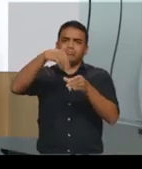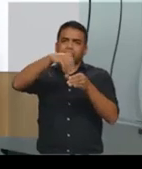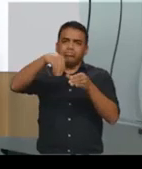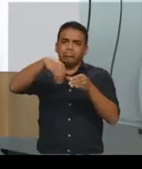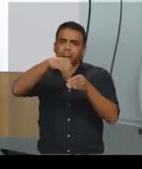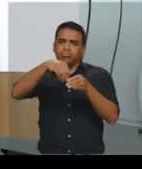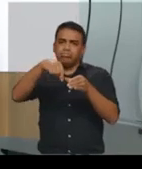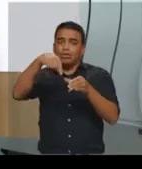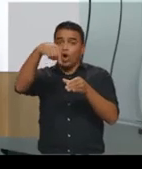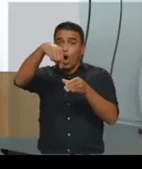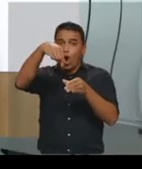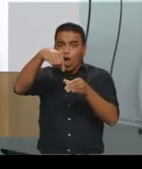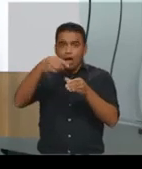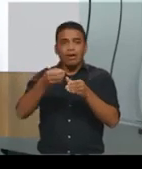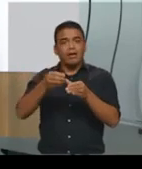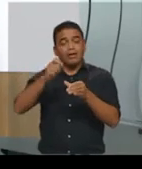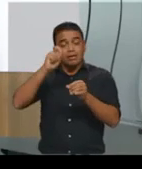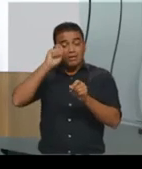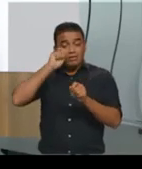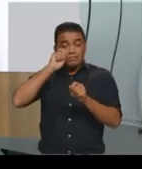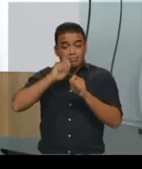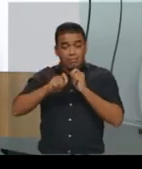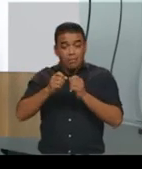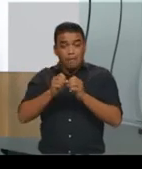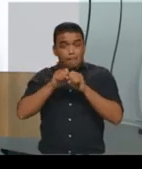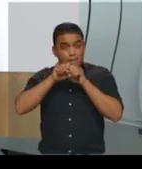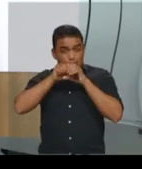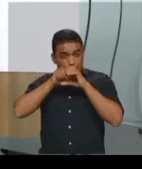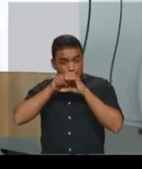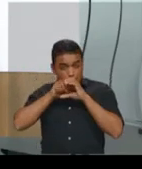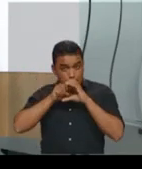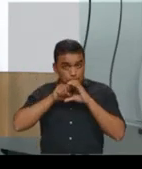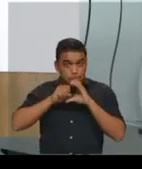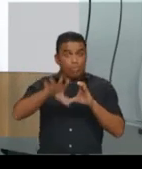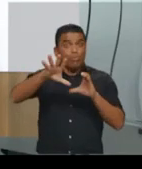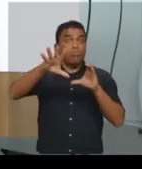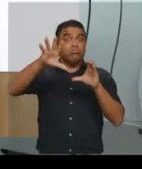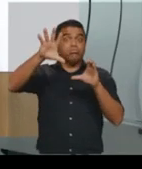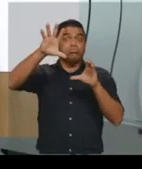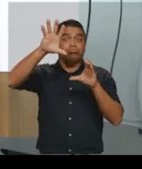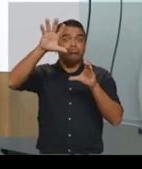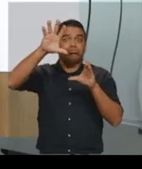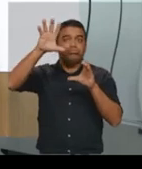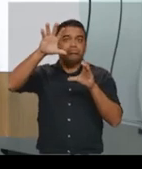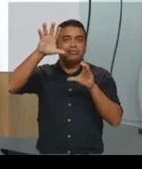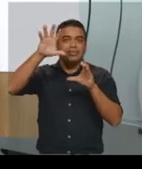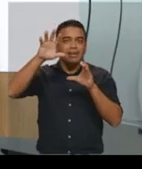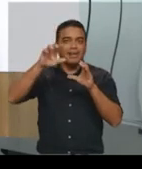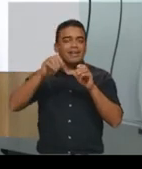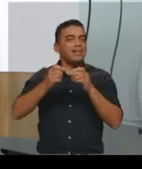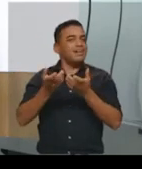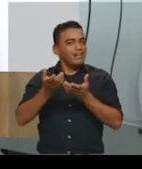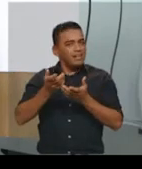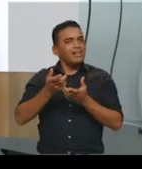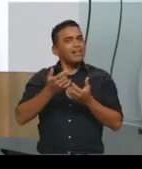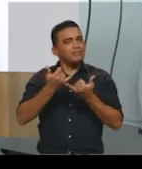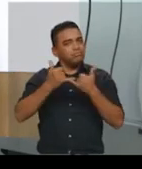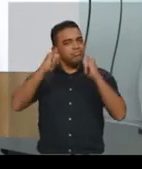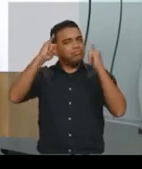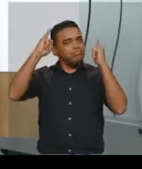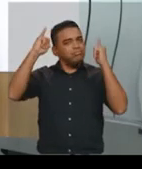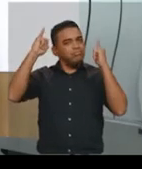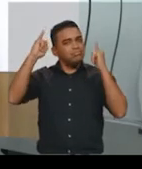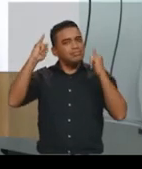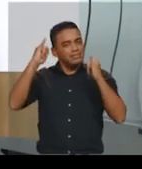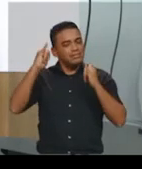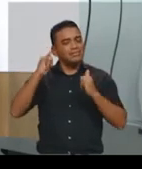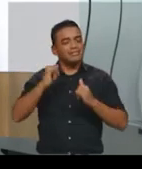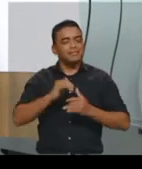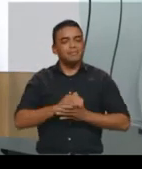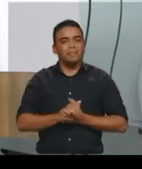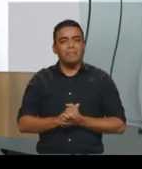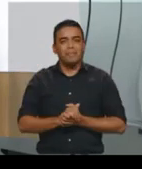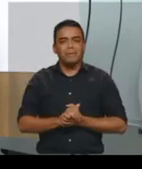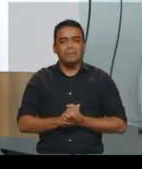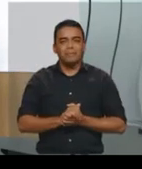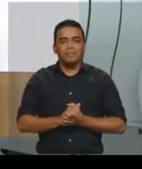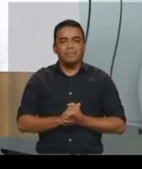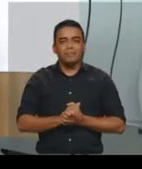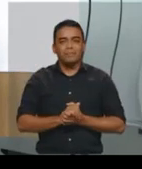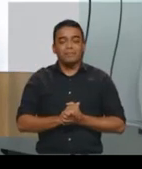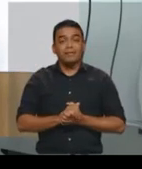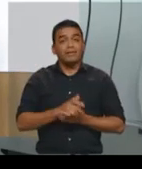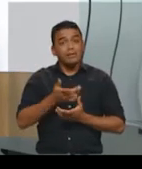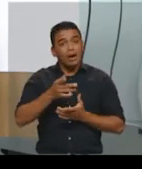né, fazia ali acender um fogo, entrava em combustão e liberava aquela luz que era usada como flash.